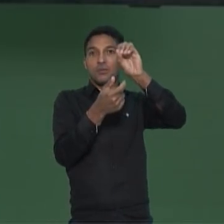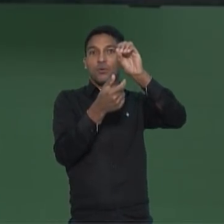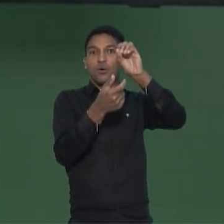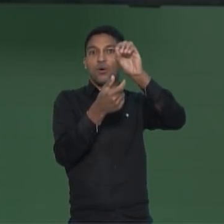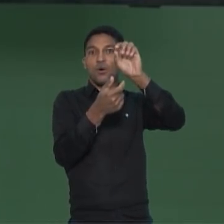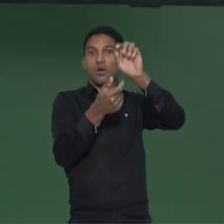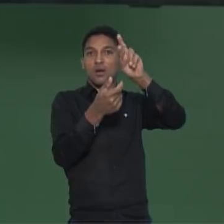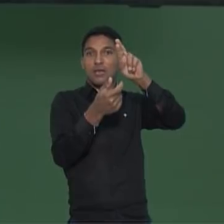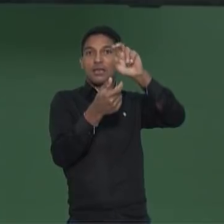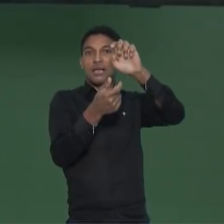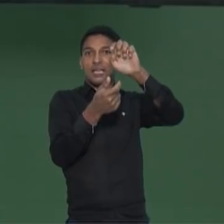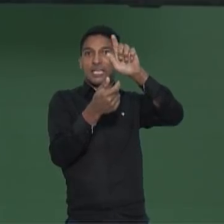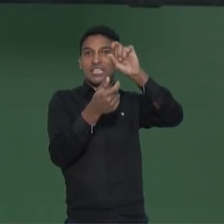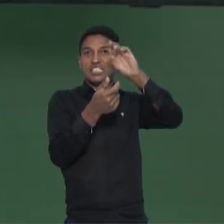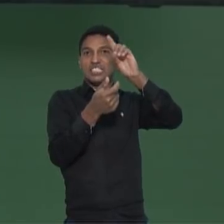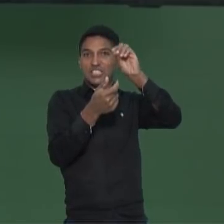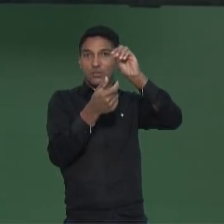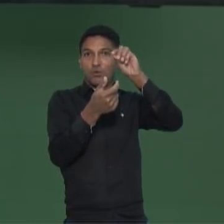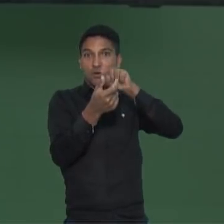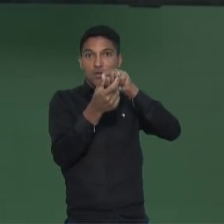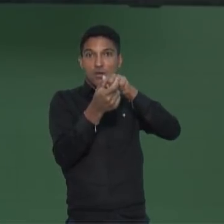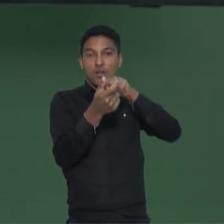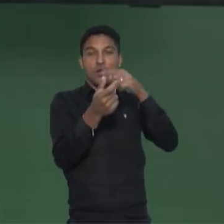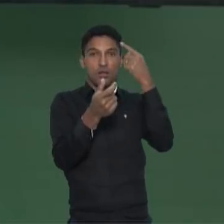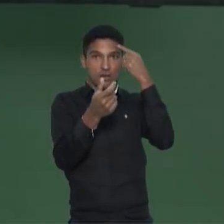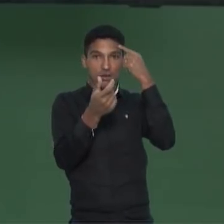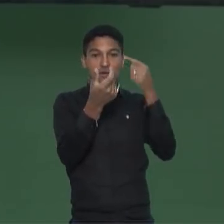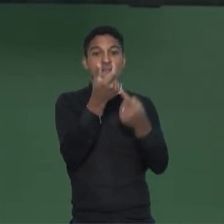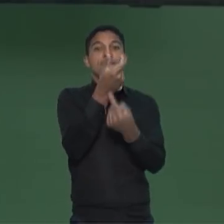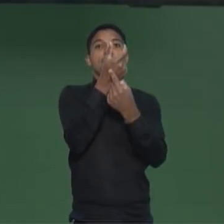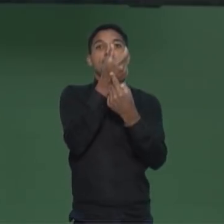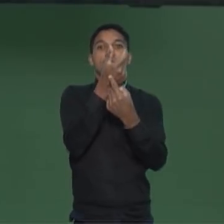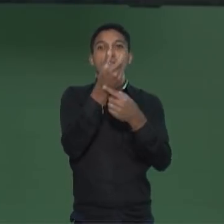verbo encontrar, que é o termo regente, certo?